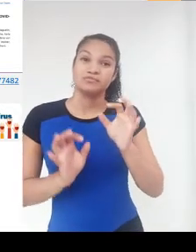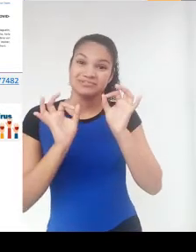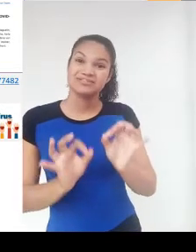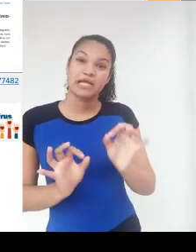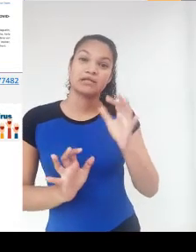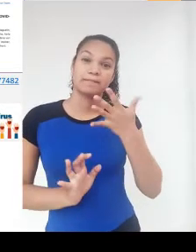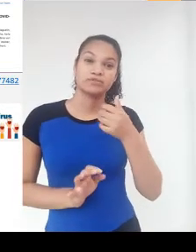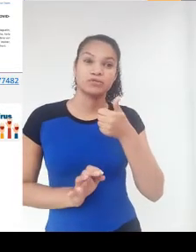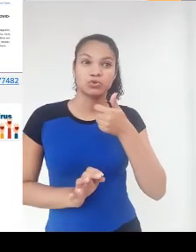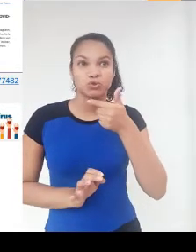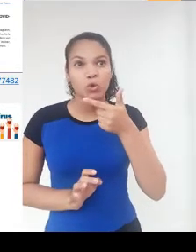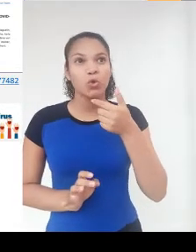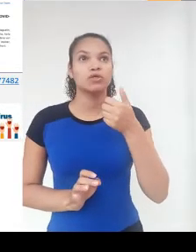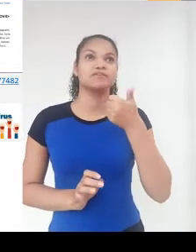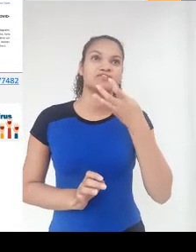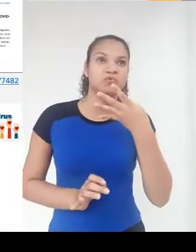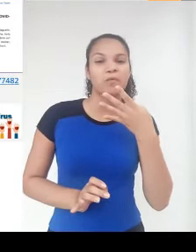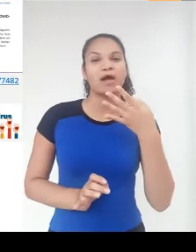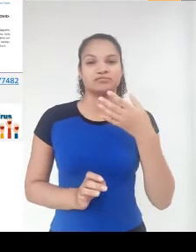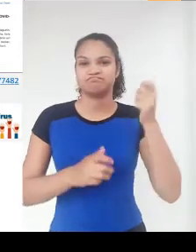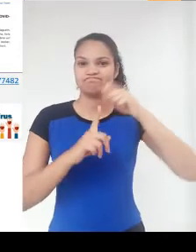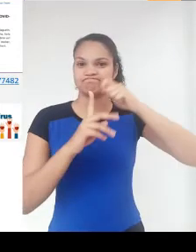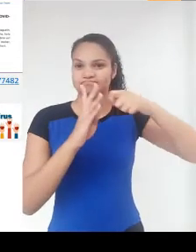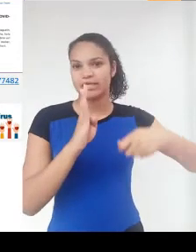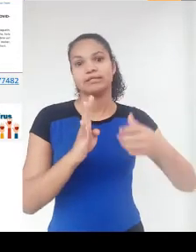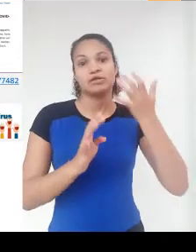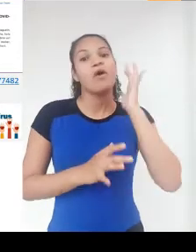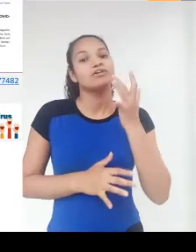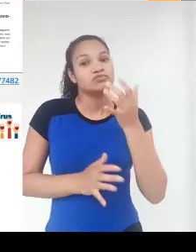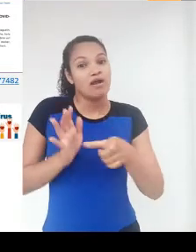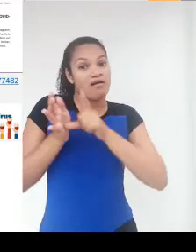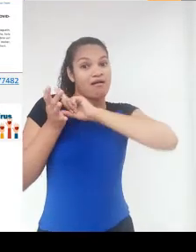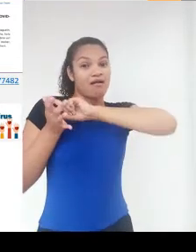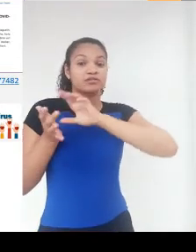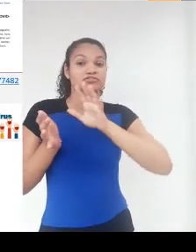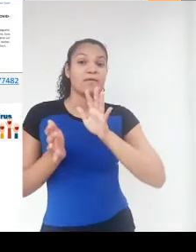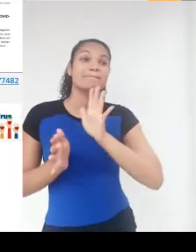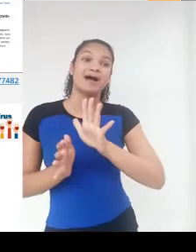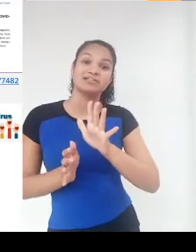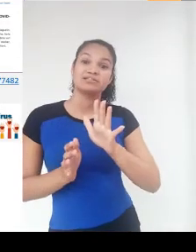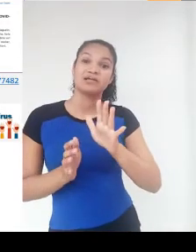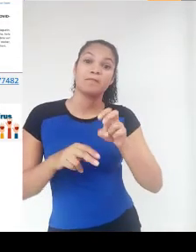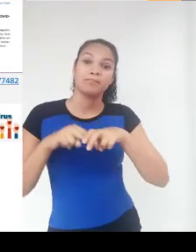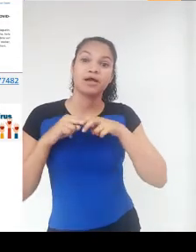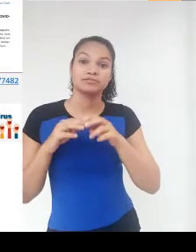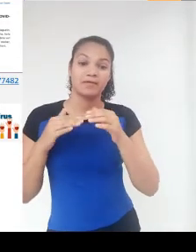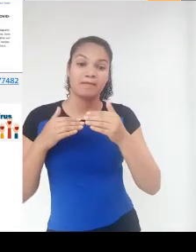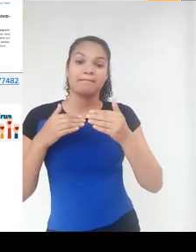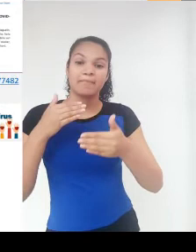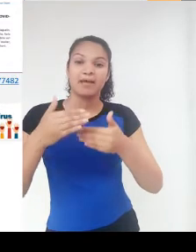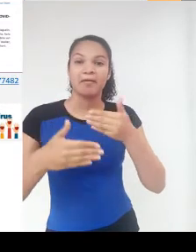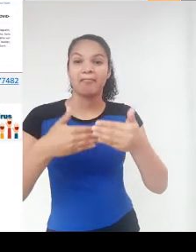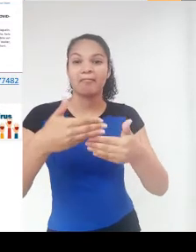em 12, 24 meses, a boa surpresa seria antes. Nós acreditamos que seja difícil por causa dos passos necessários para que